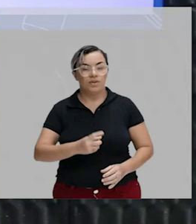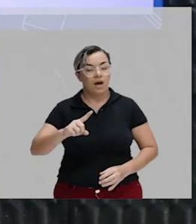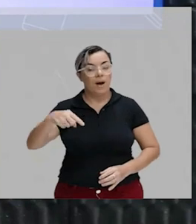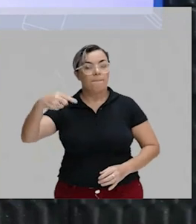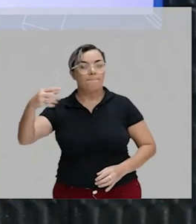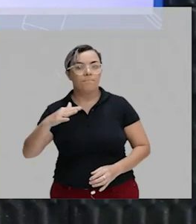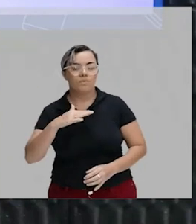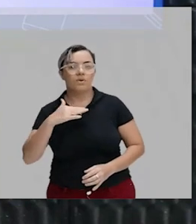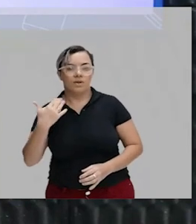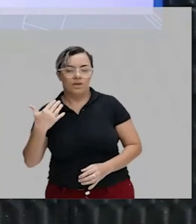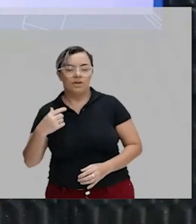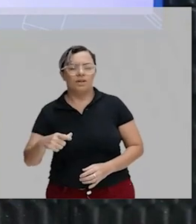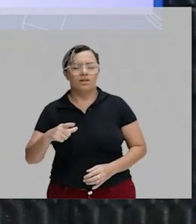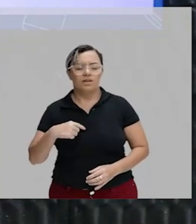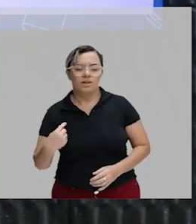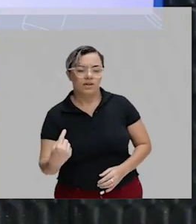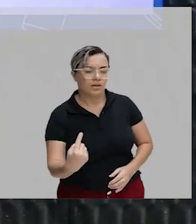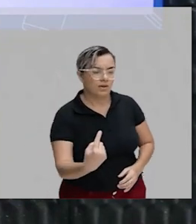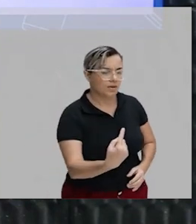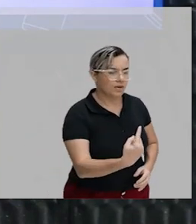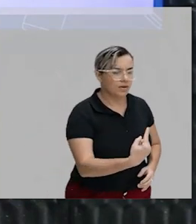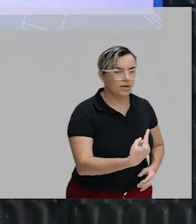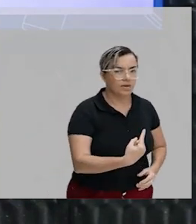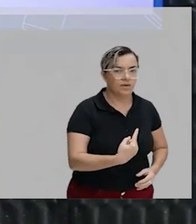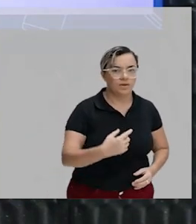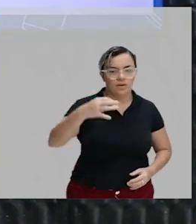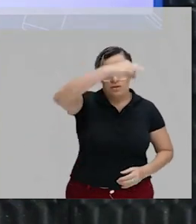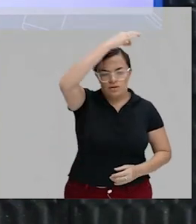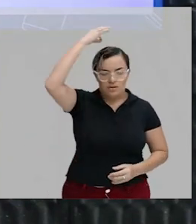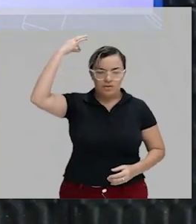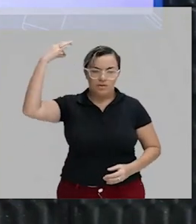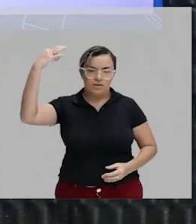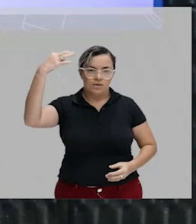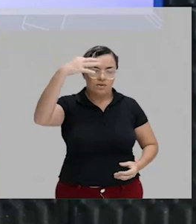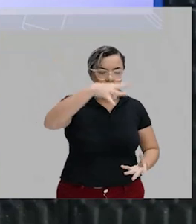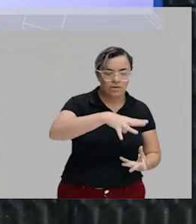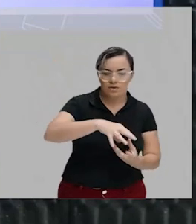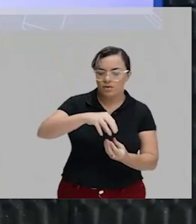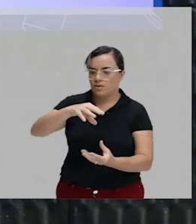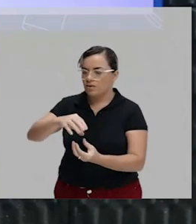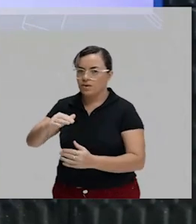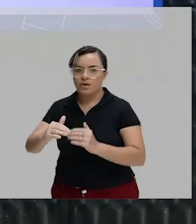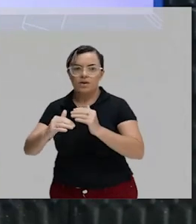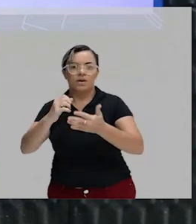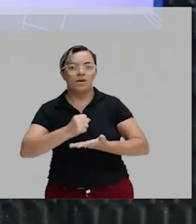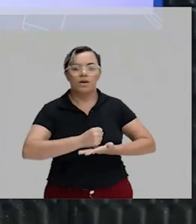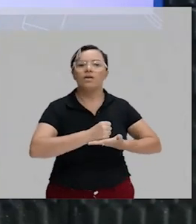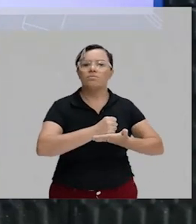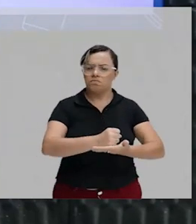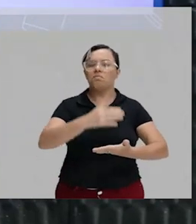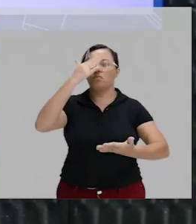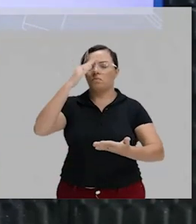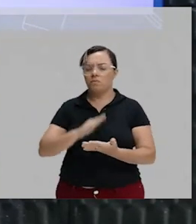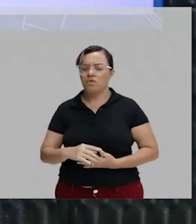há espíritos né espíritos evolu nos A então tem gente que acredita nessa nesse mistério